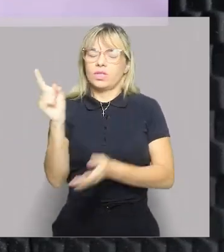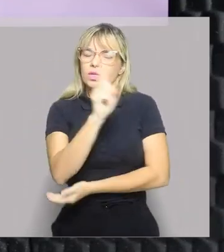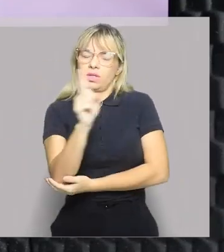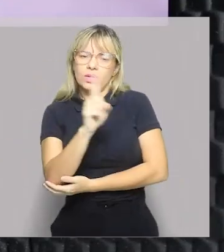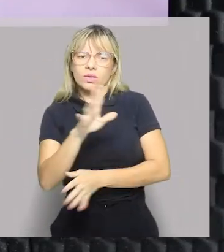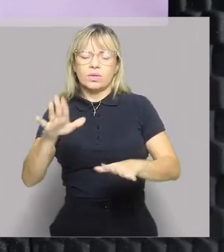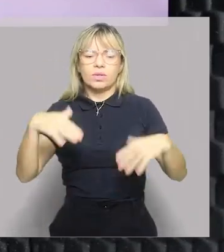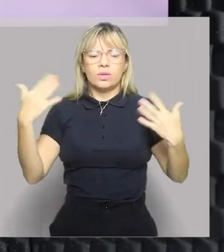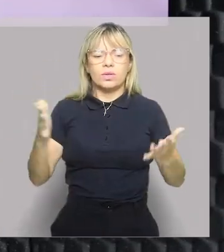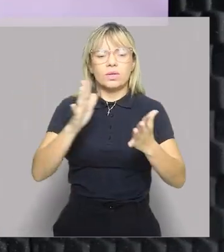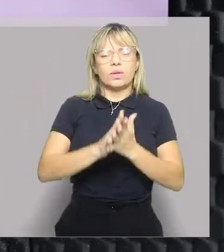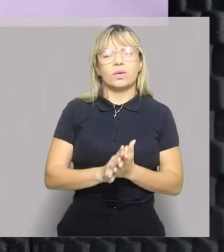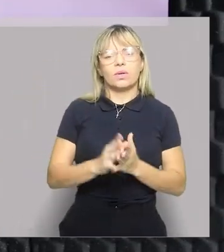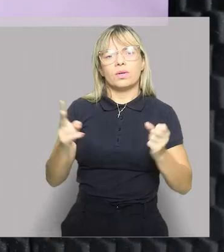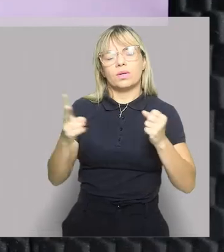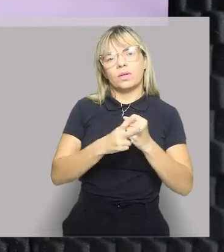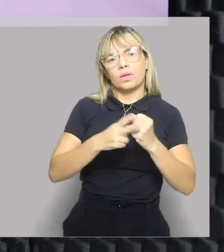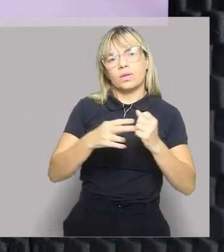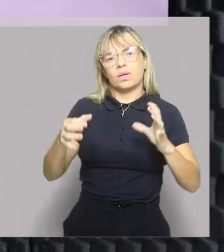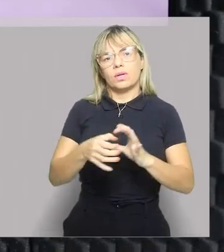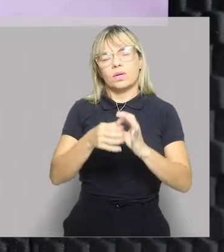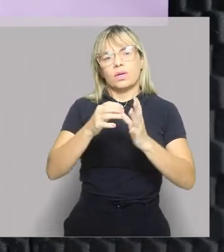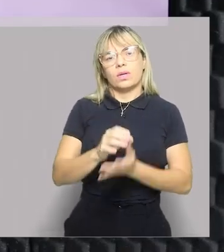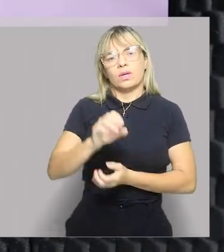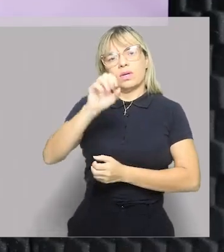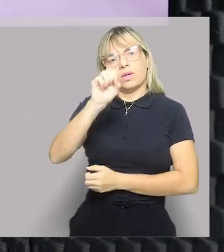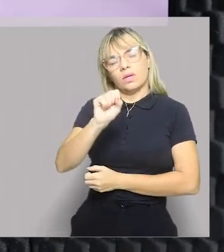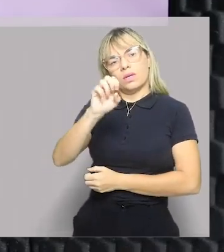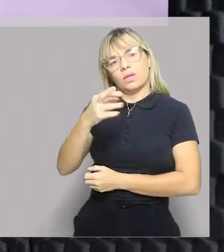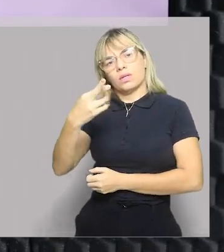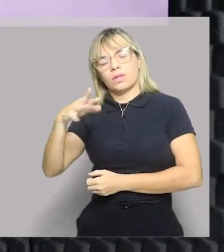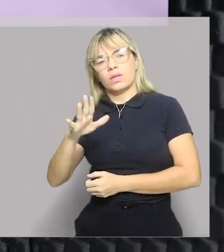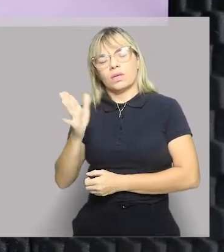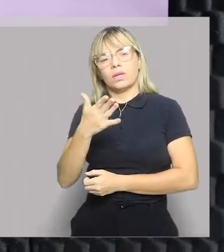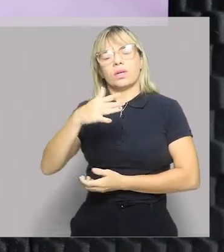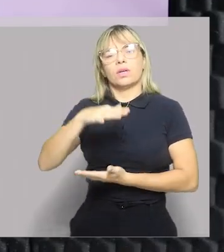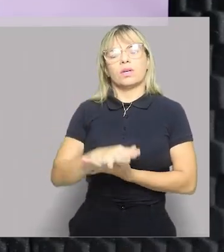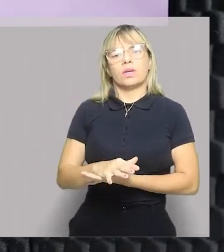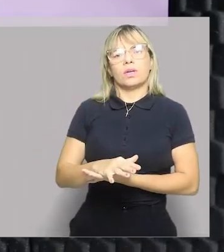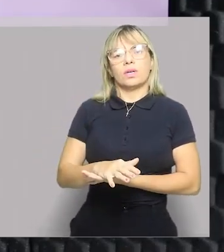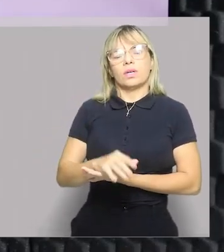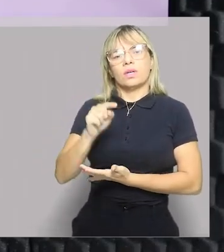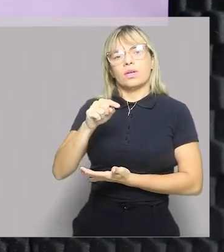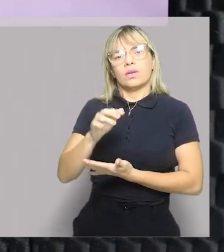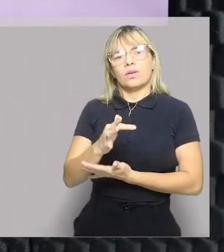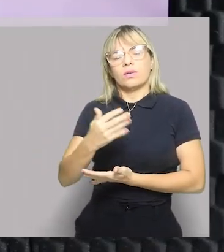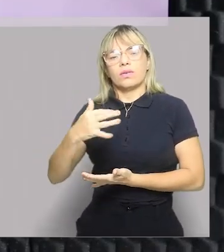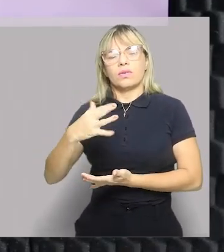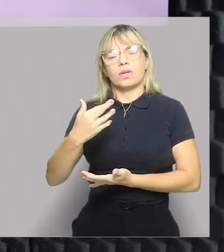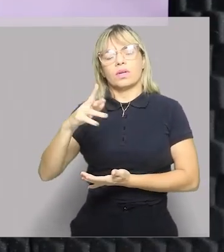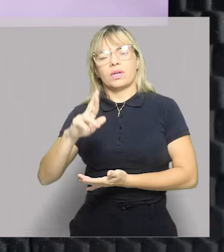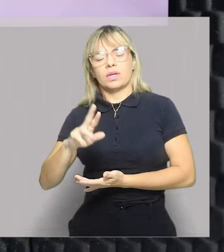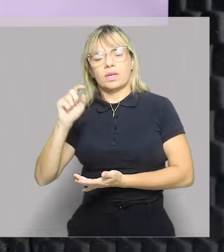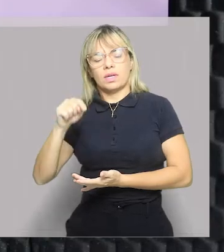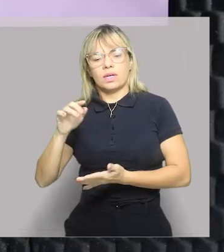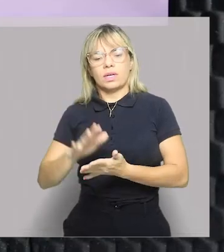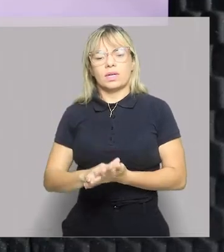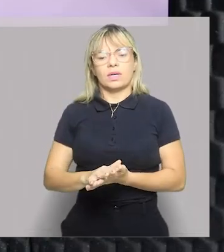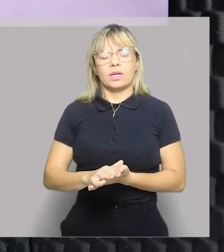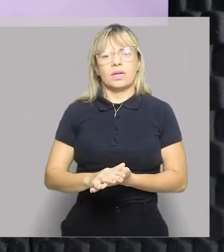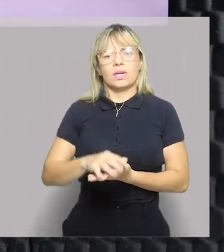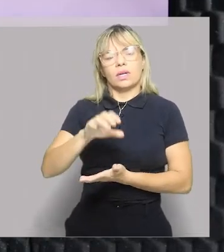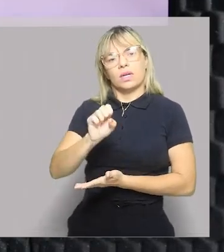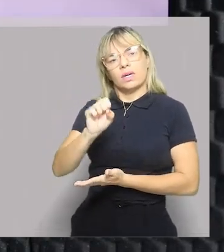verbos de ligação normalmente são os verbos ser, verbo estar, verbo ficar, certo? Mas atentem para o fato de que, às vezes,